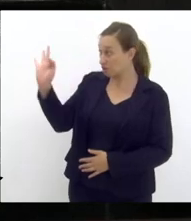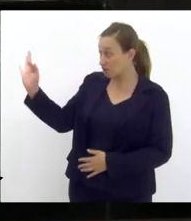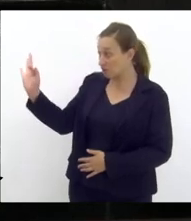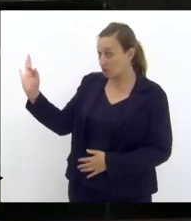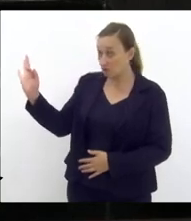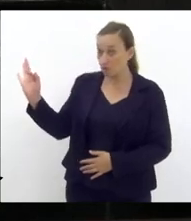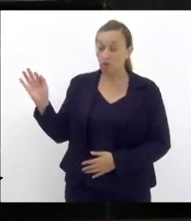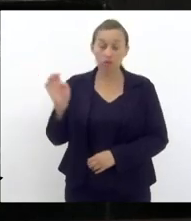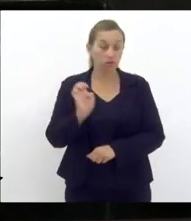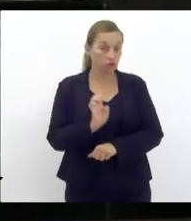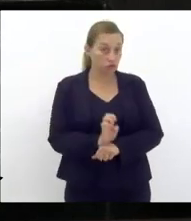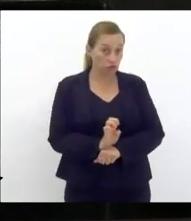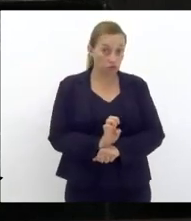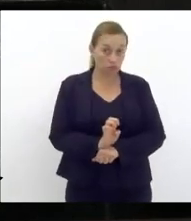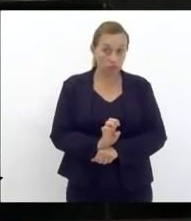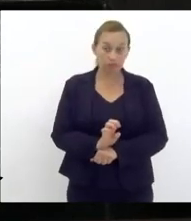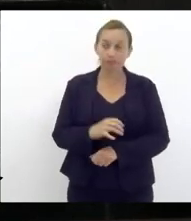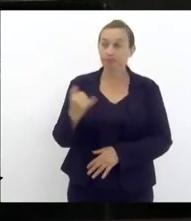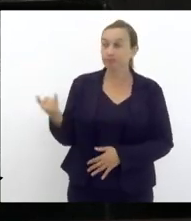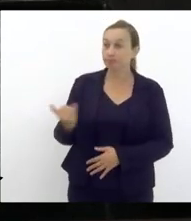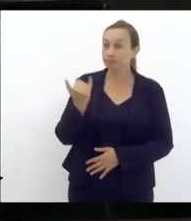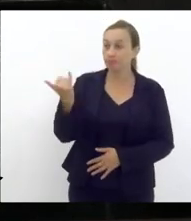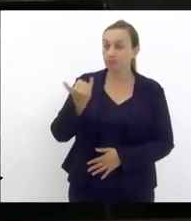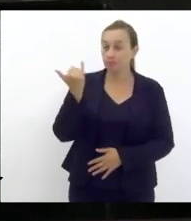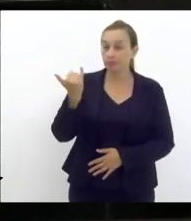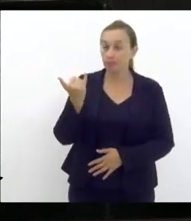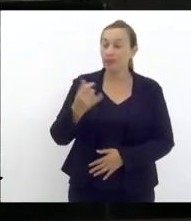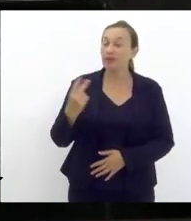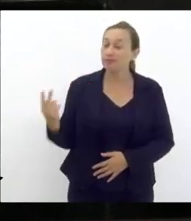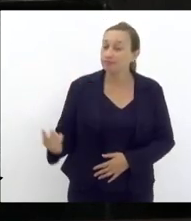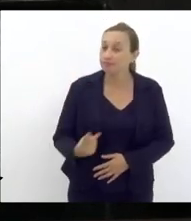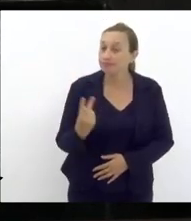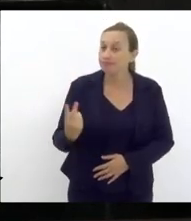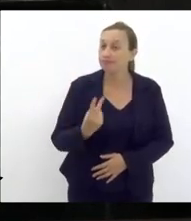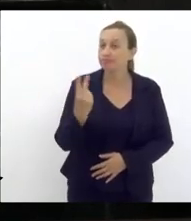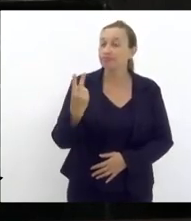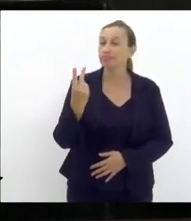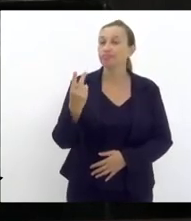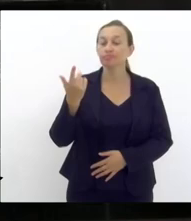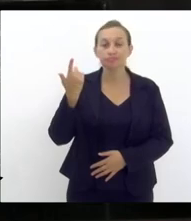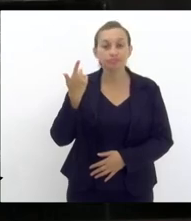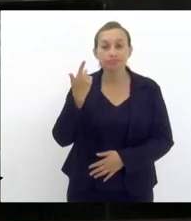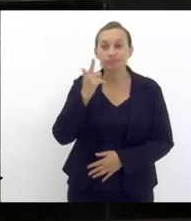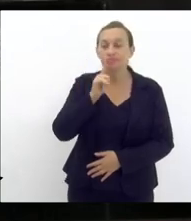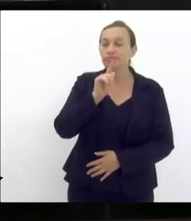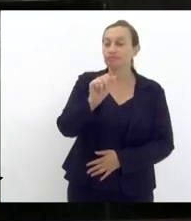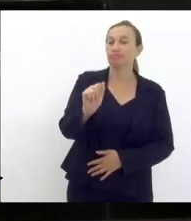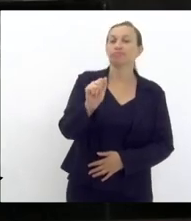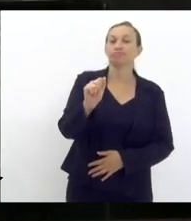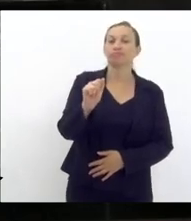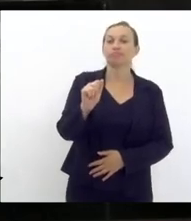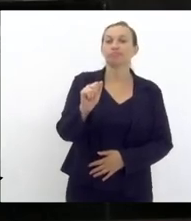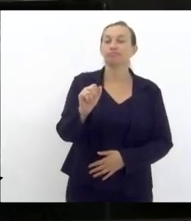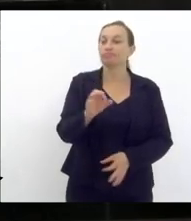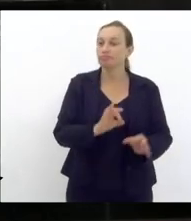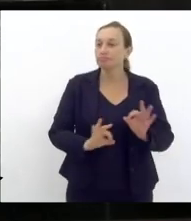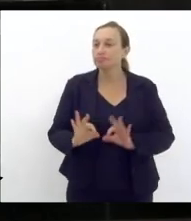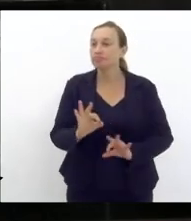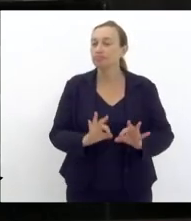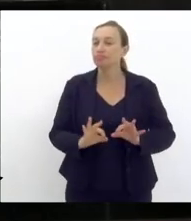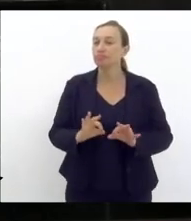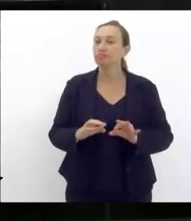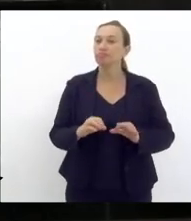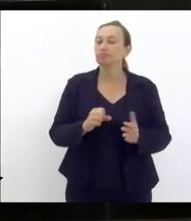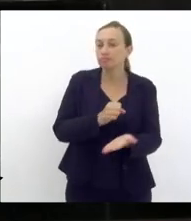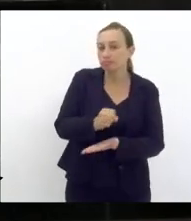nível Estadual a importância de nós valorizarmos as conquistas que as organizações de